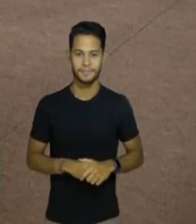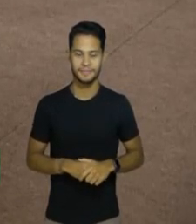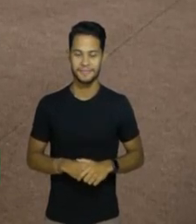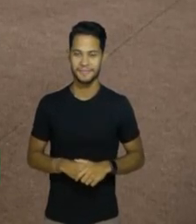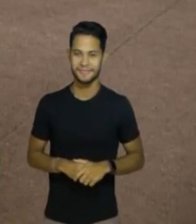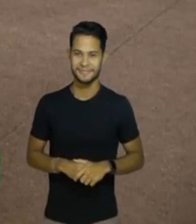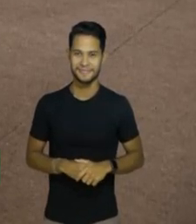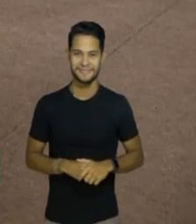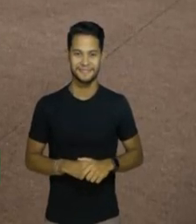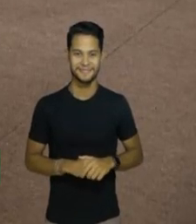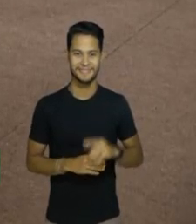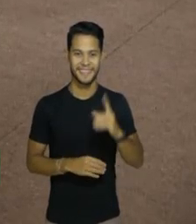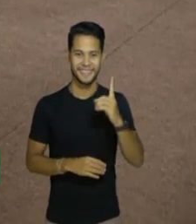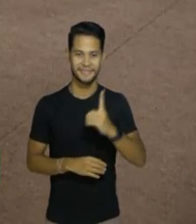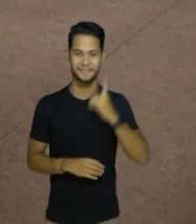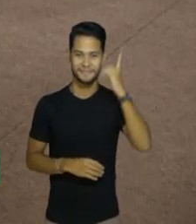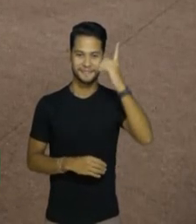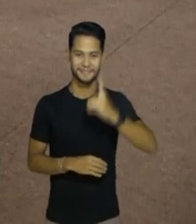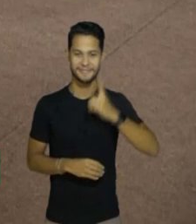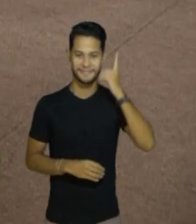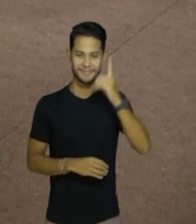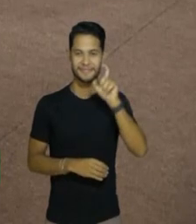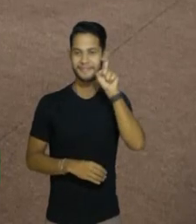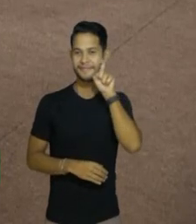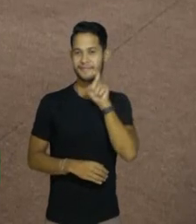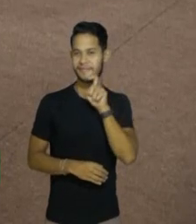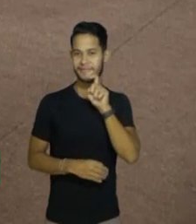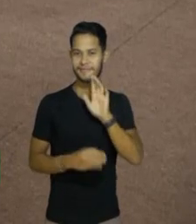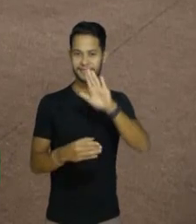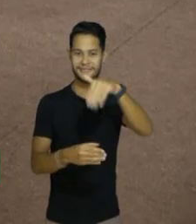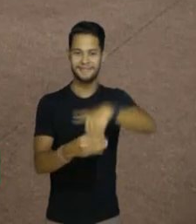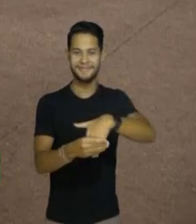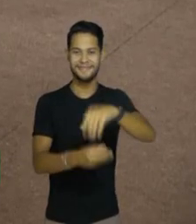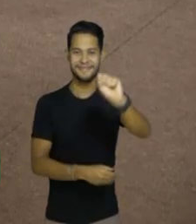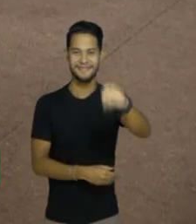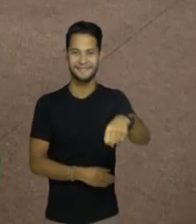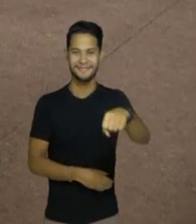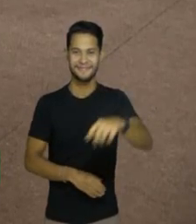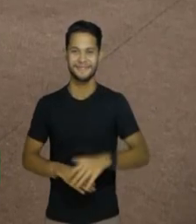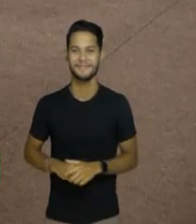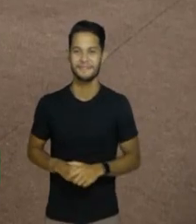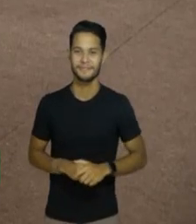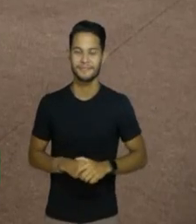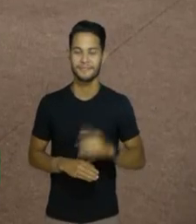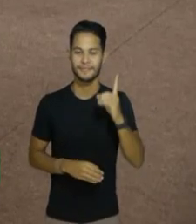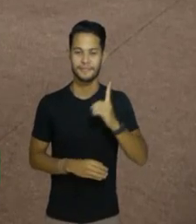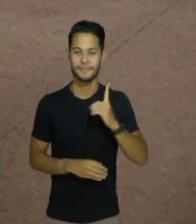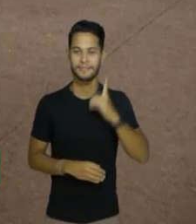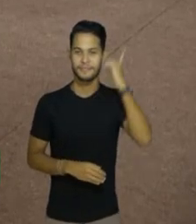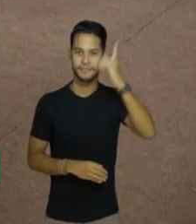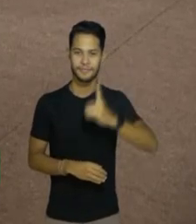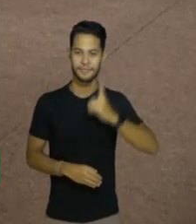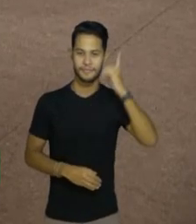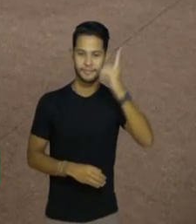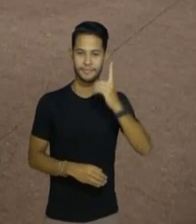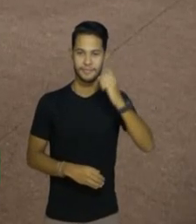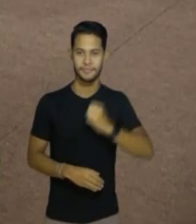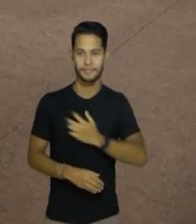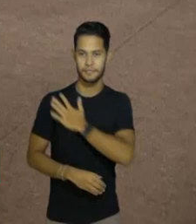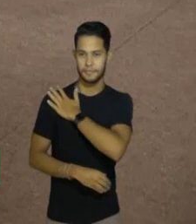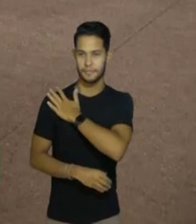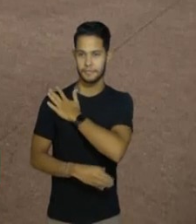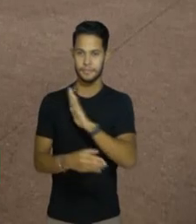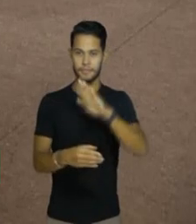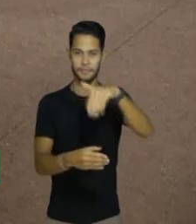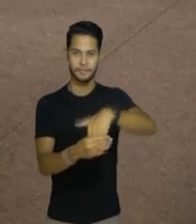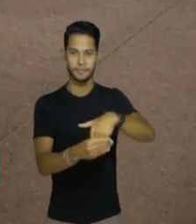Como vota deputado Maurício Peixer? Deputado Maurício Peixer vota sim. Como vota deputado Napoleão Bernardes? Deputado Napoleão Bernardes